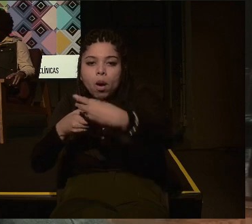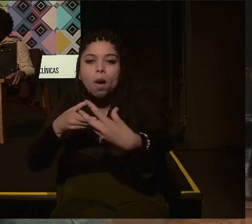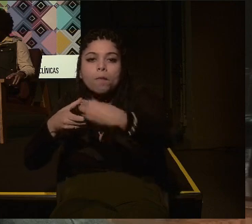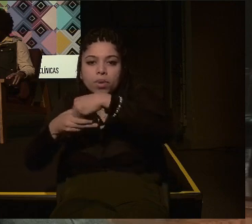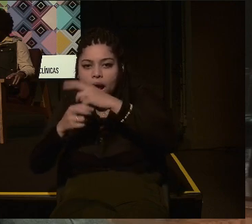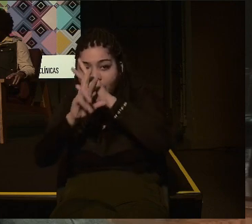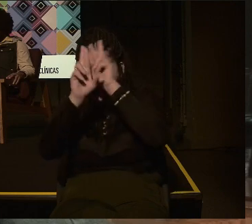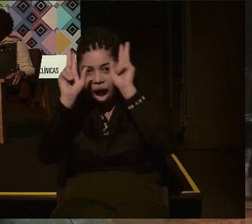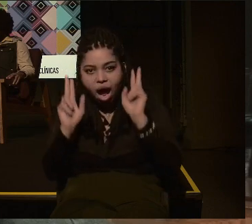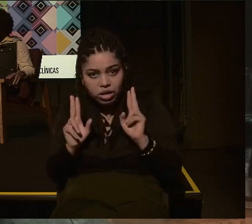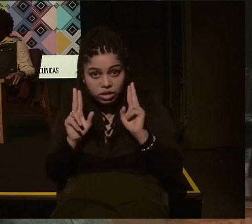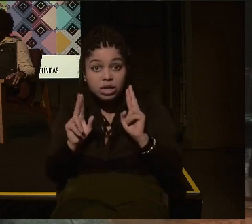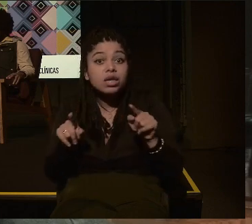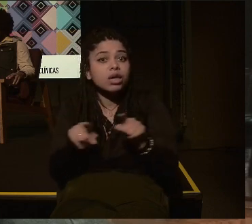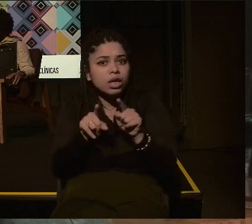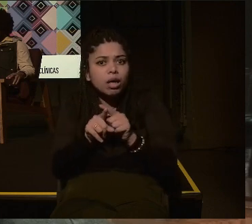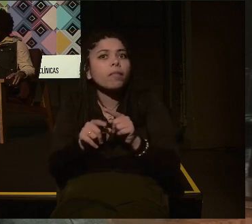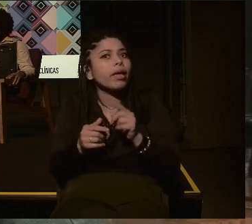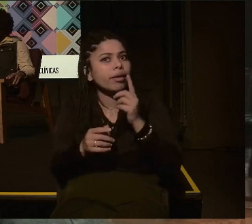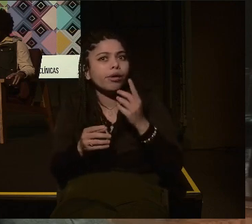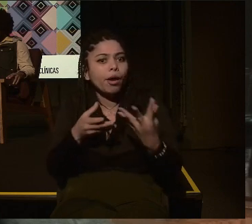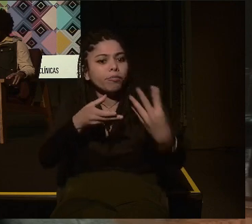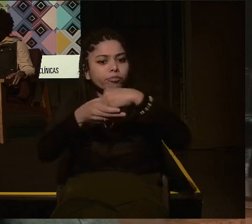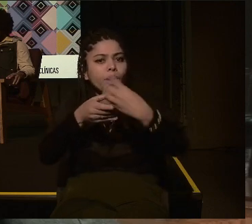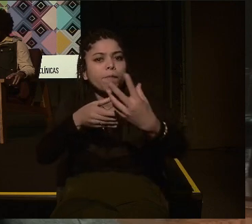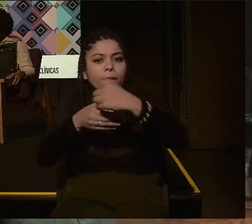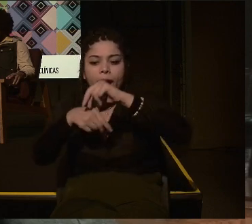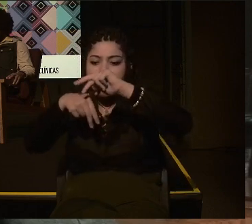e generificá-lo também.